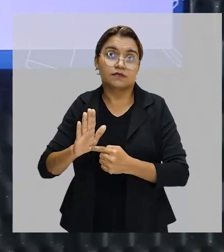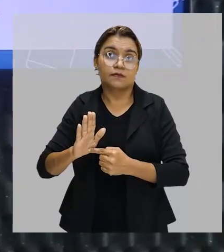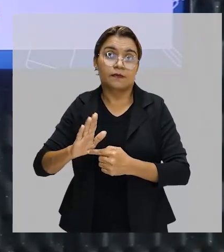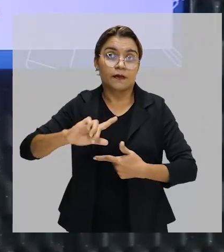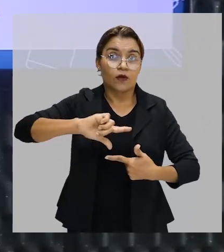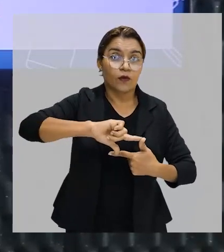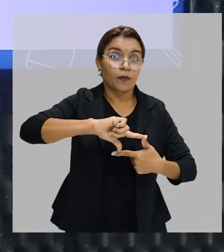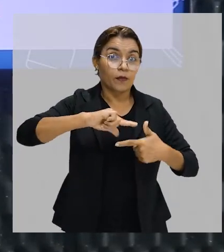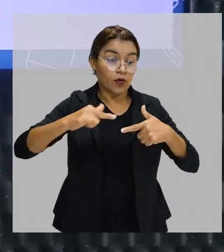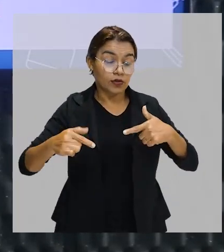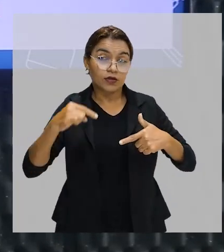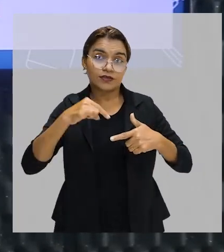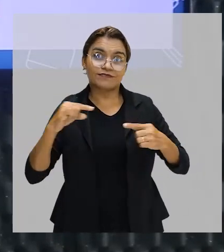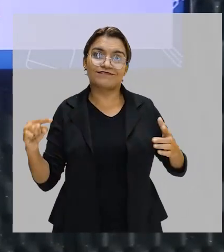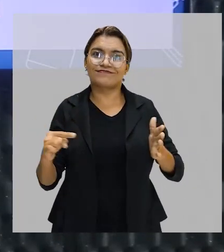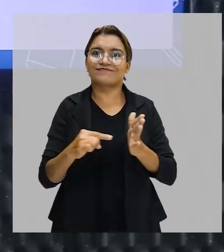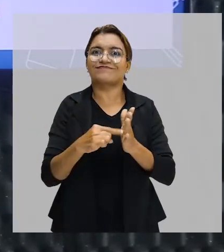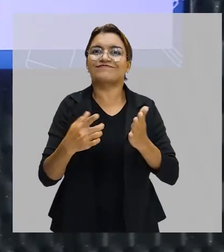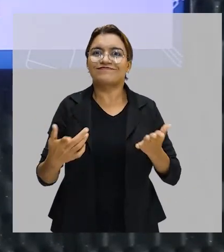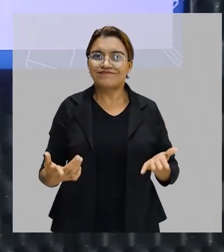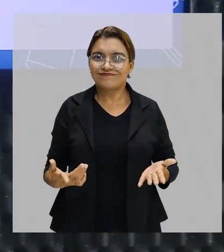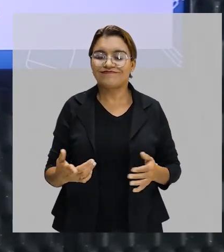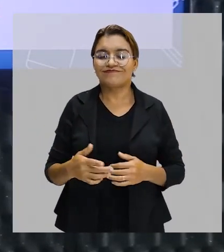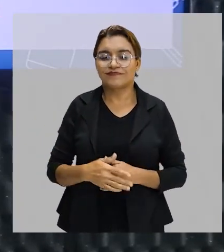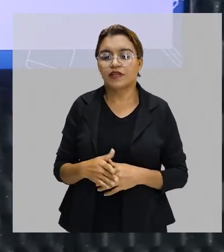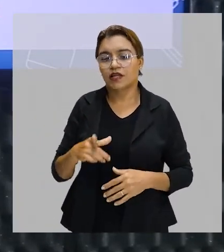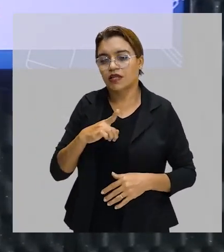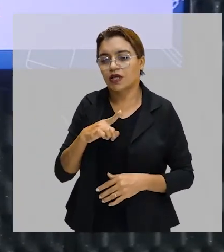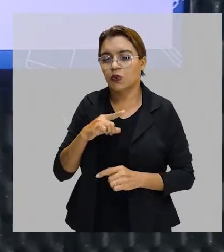modernismo denuncia. Aí eu tenho